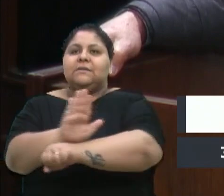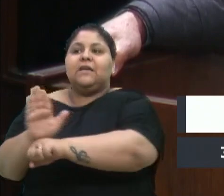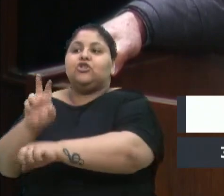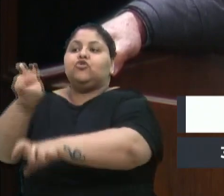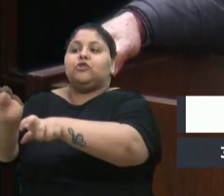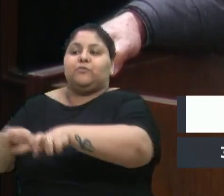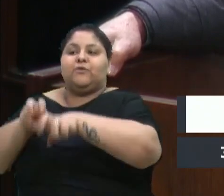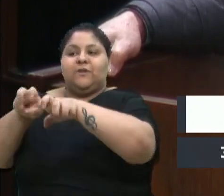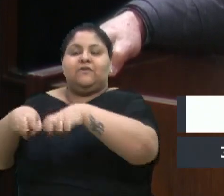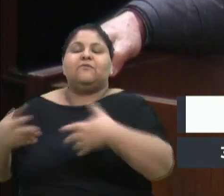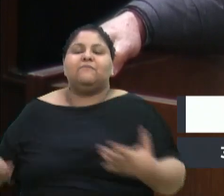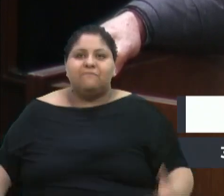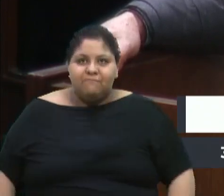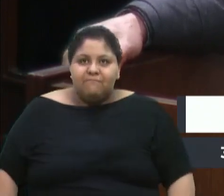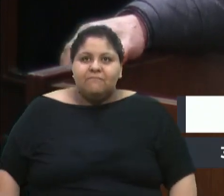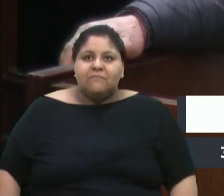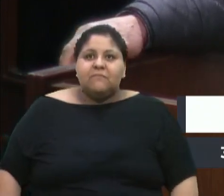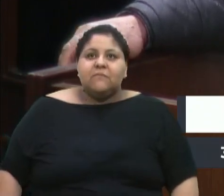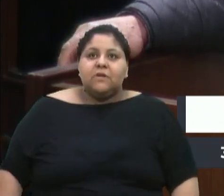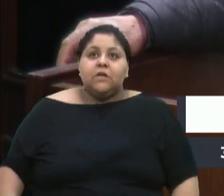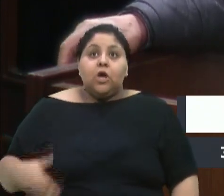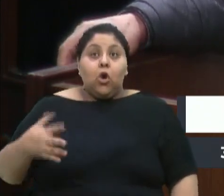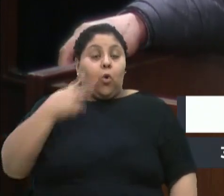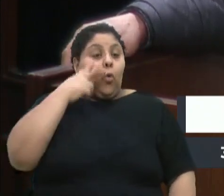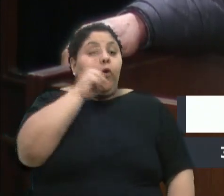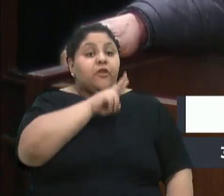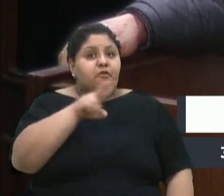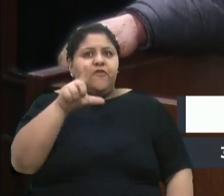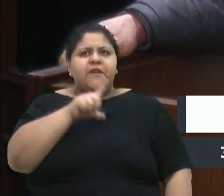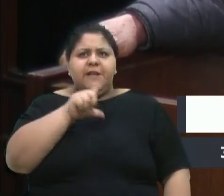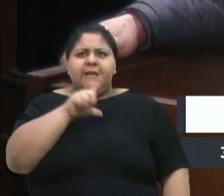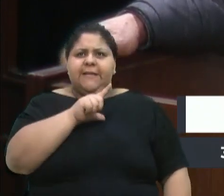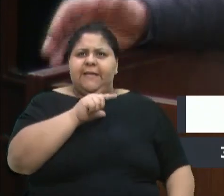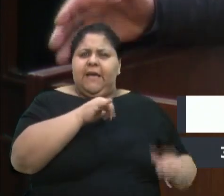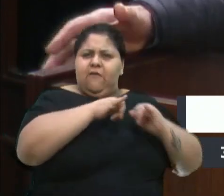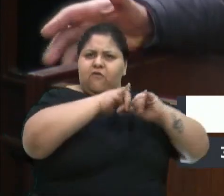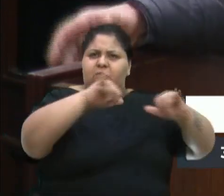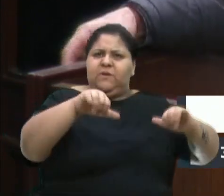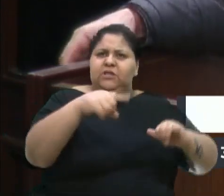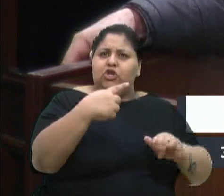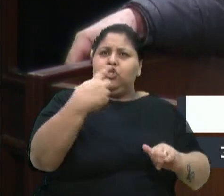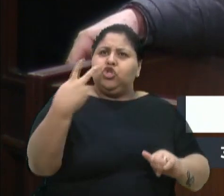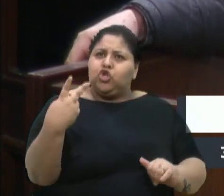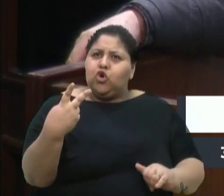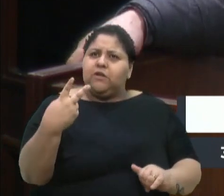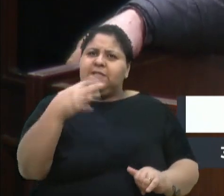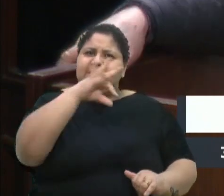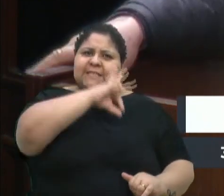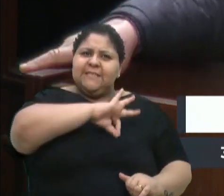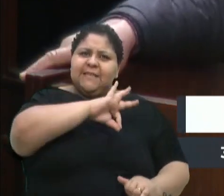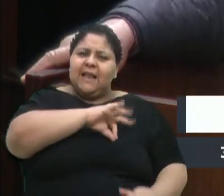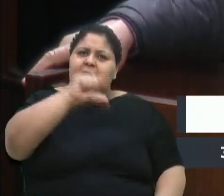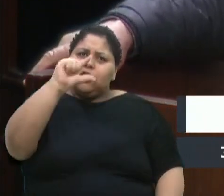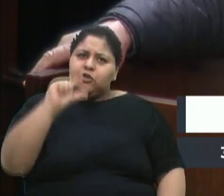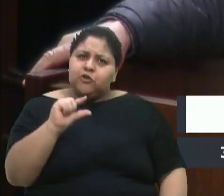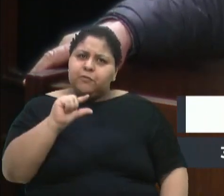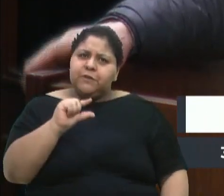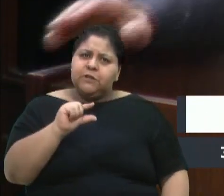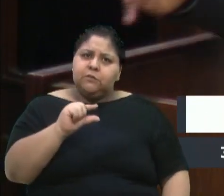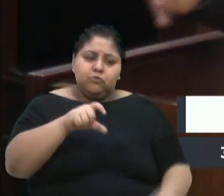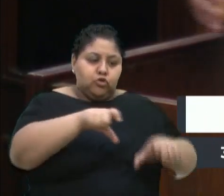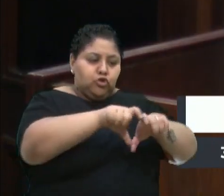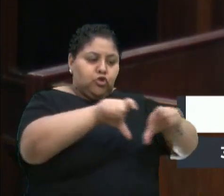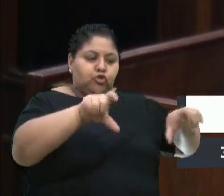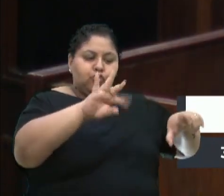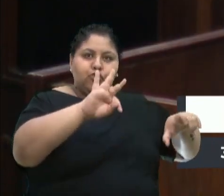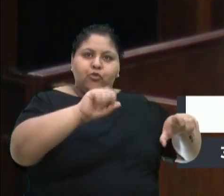Aí quando eu vi que tem aquele critério de 12 salários mínimos no talão, tem que ter algum critério, logo eu entrei com uma emenda